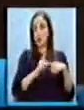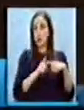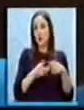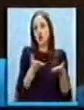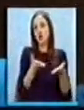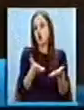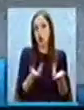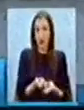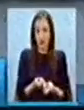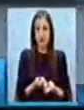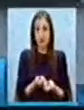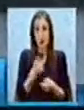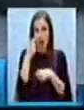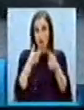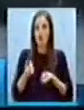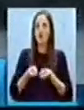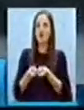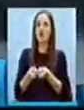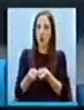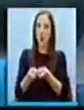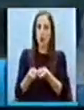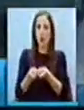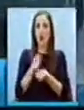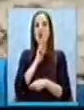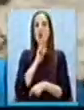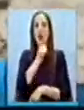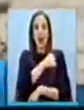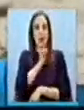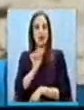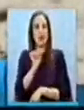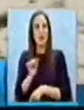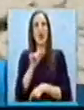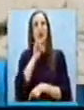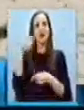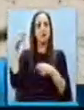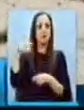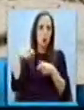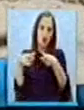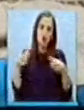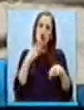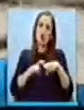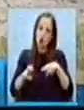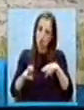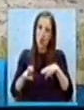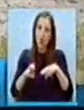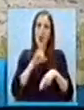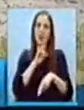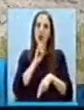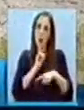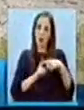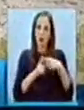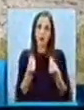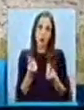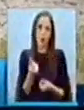exemplo, pudessem investir no isolamento dos seus apartamentos, por forma a torná-los mais eficazes do ponto de vista energético. É